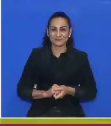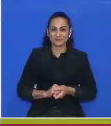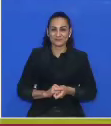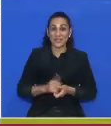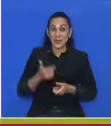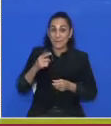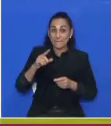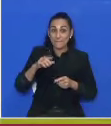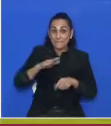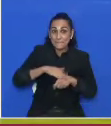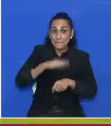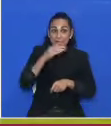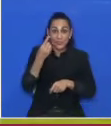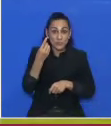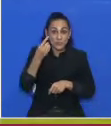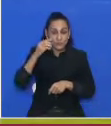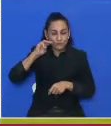Valendo mais de